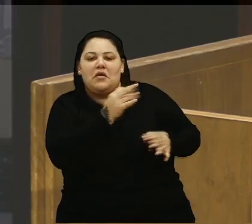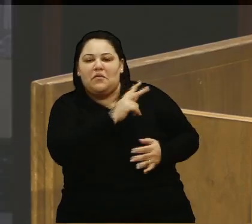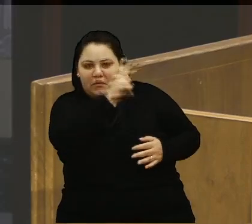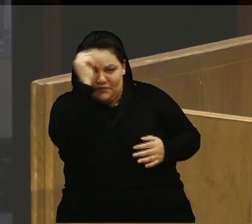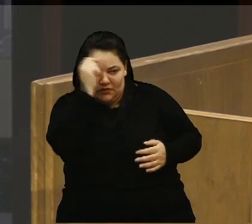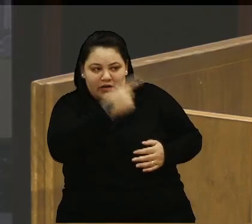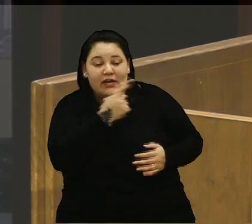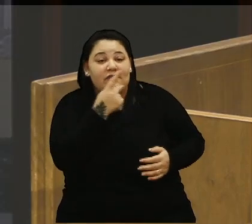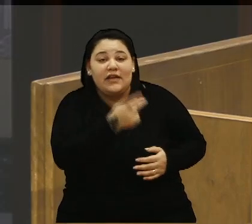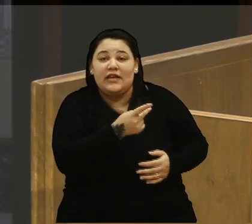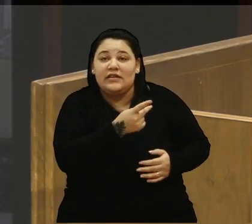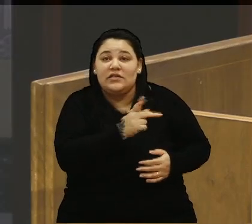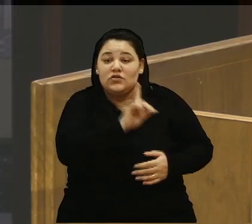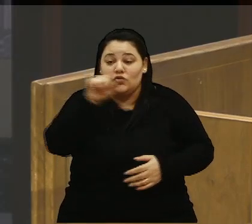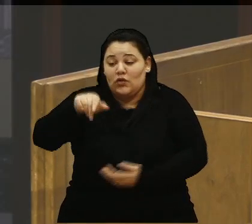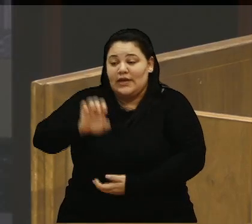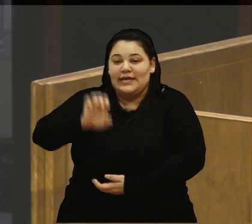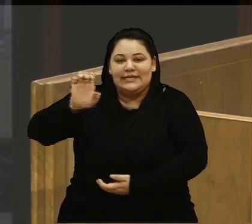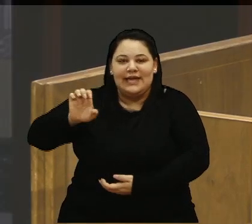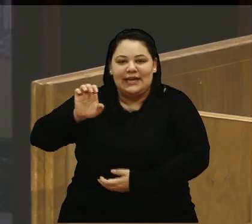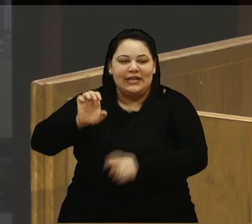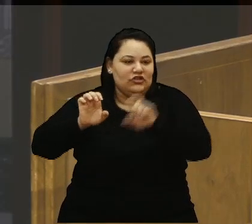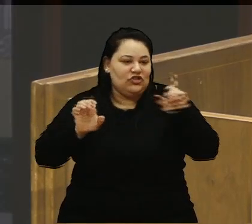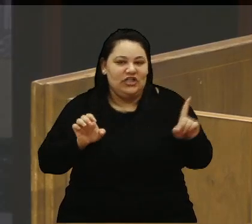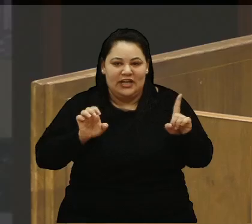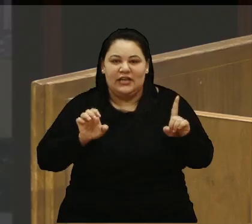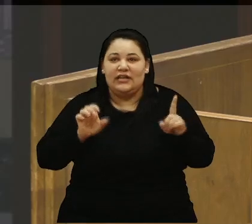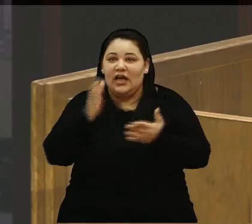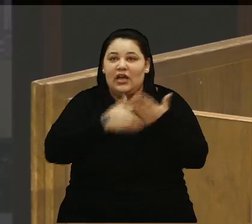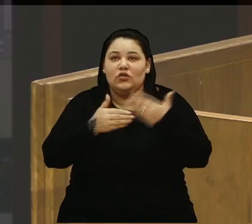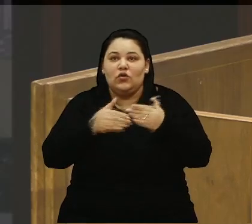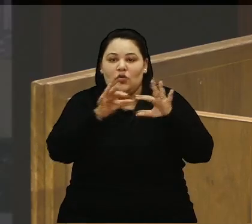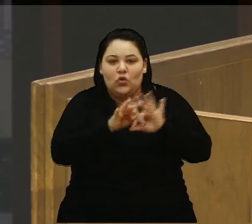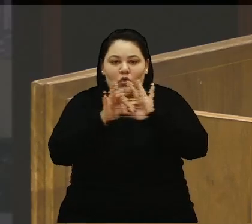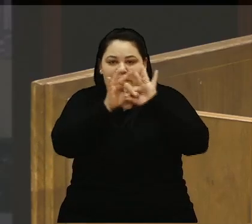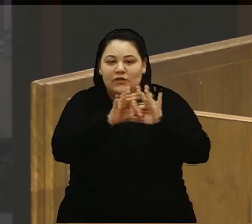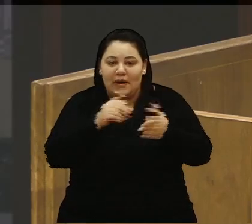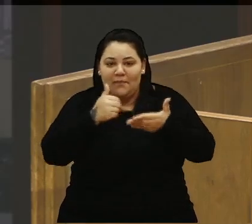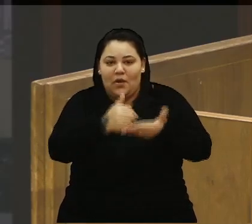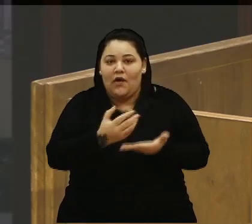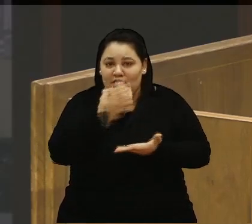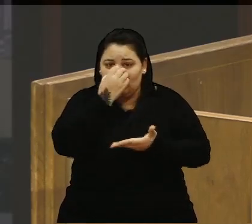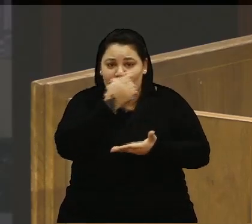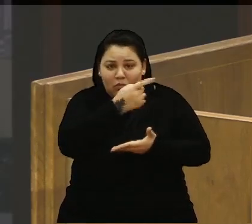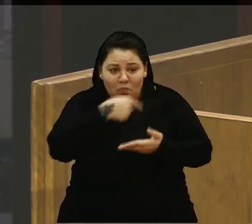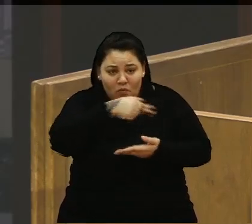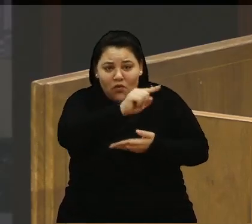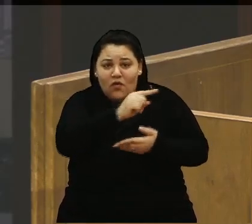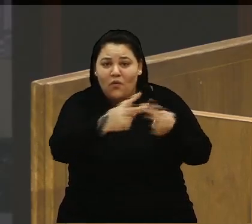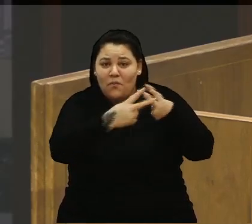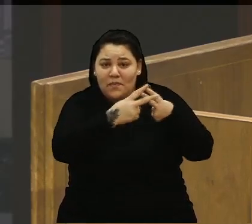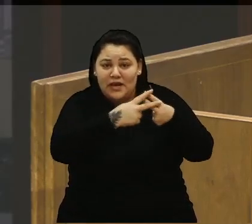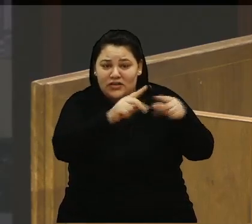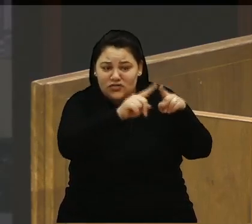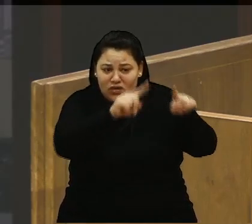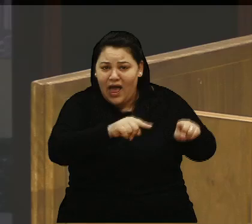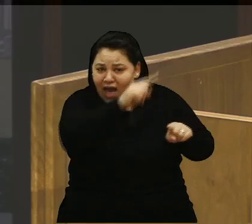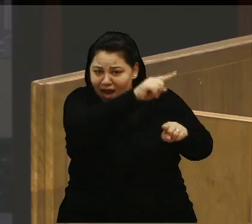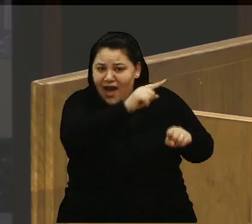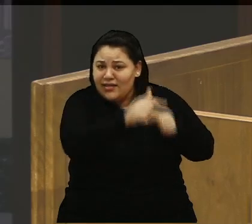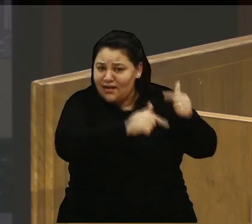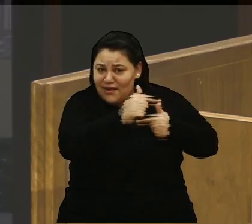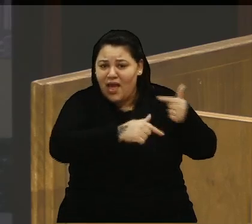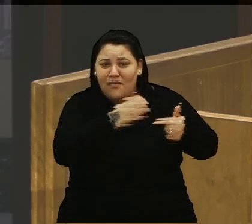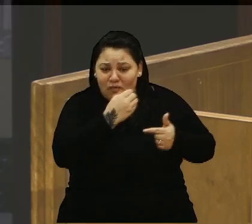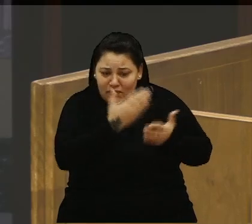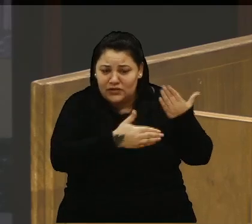Dornelles, isso aqui é esquerda, é direita, é todo mundo unido dessa causa, vai ficar bom para o governo. Botar os presos trabalhar fica bom para todo mundo. Eles têm